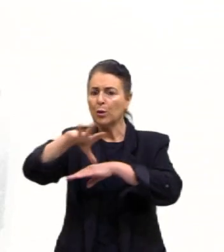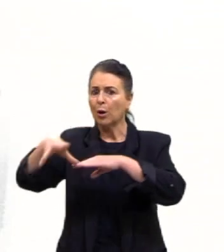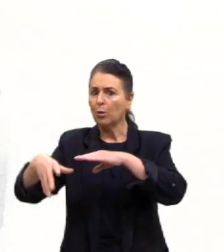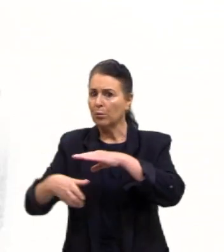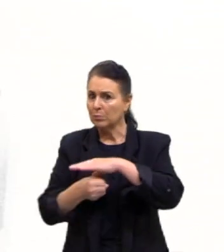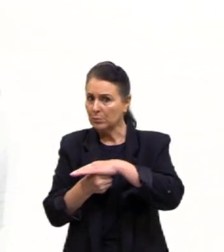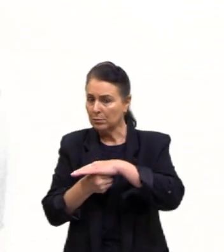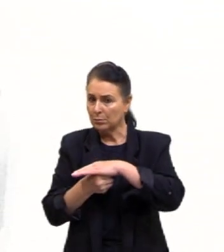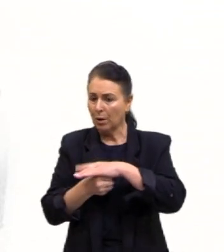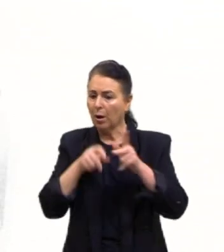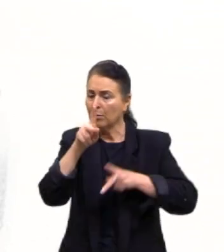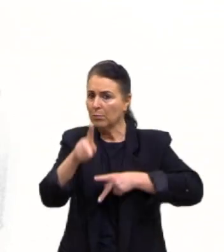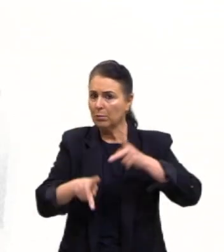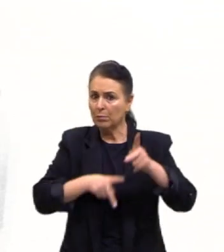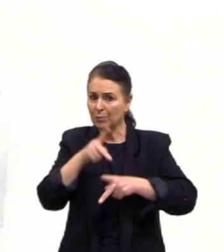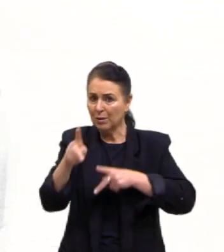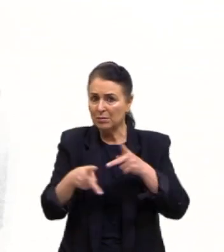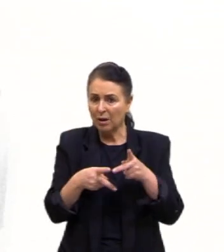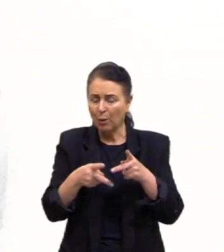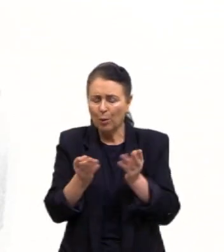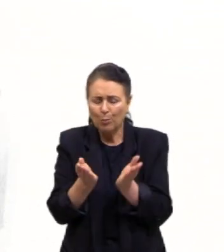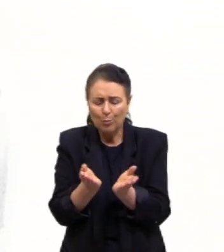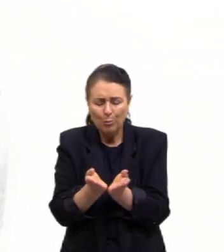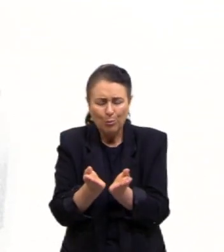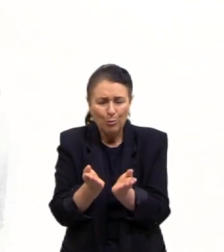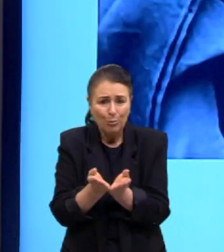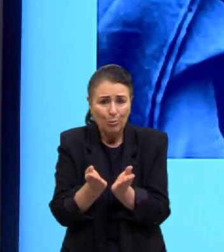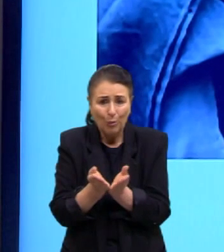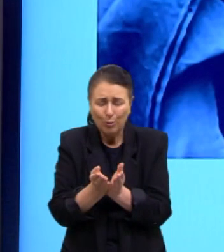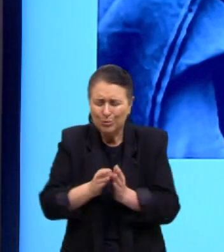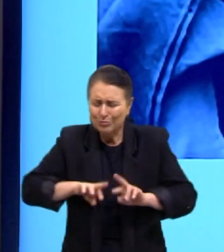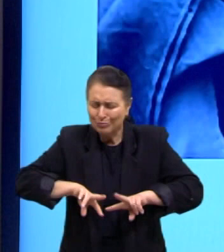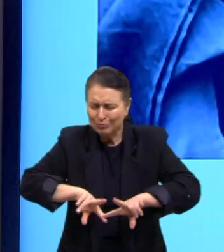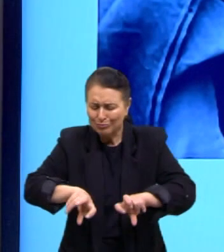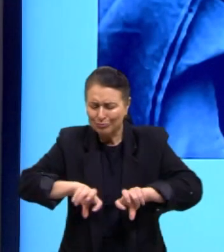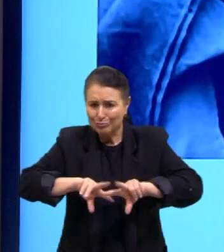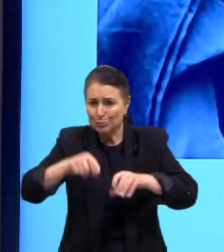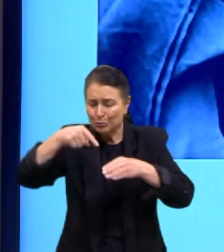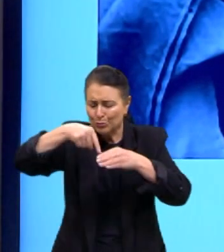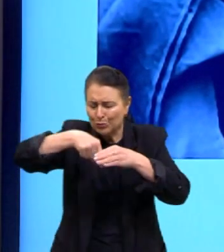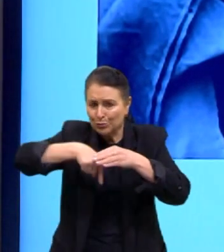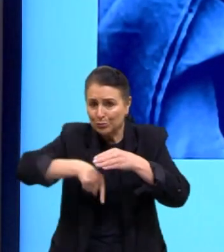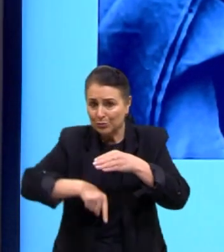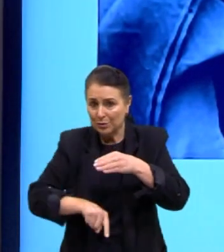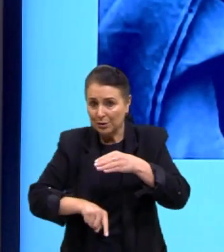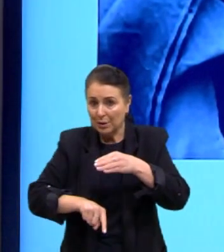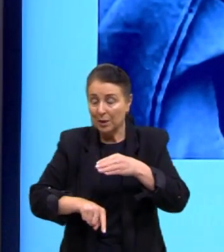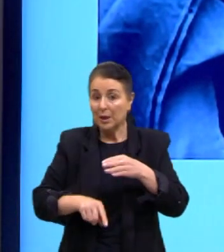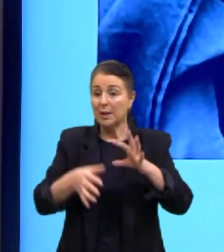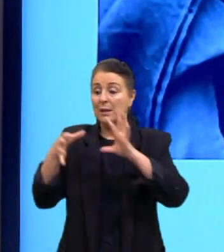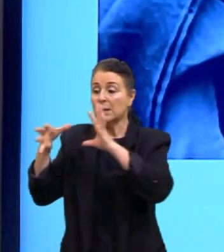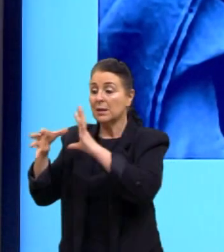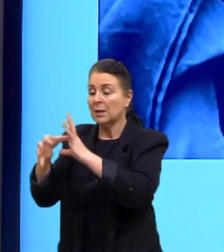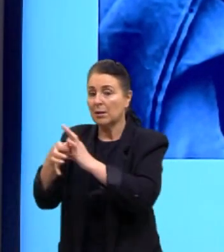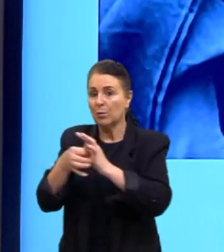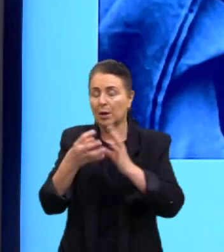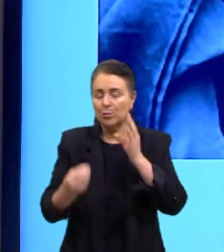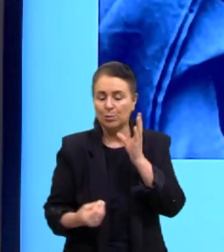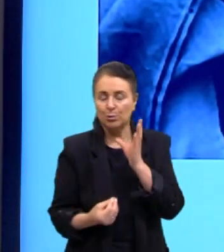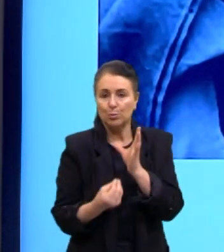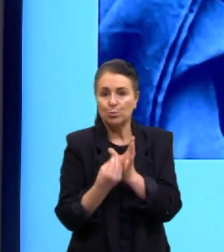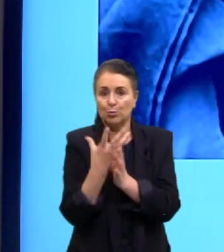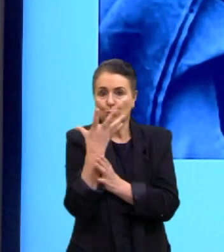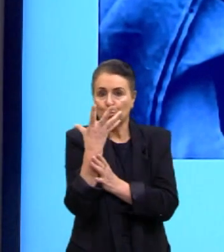a população a ficar numa posição de miséria de exploração e É nesse nesse contexto né que surgem então